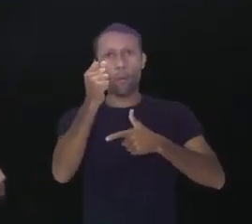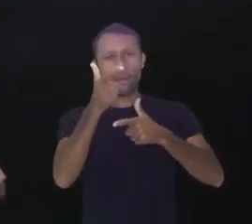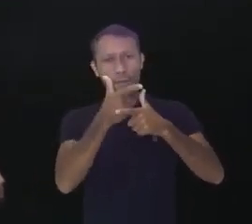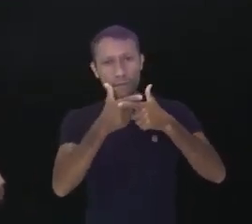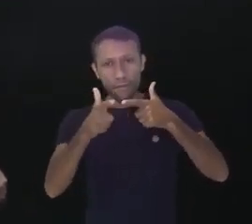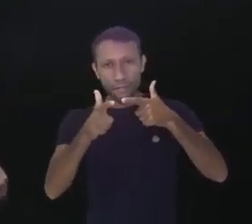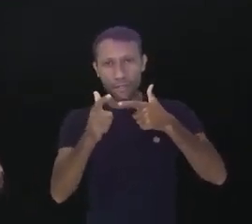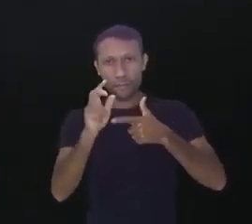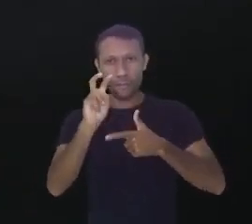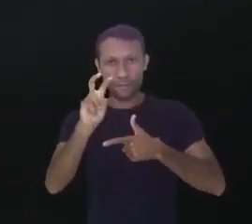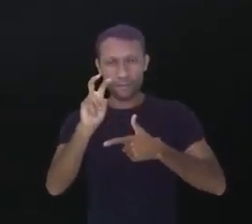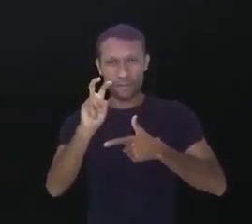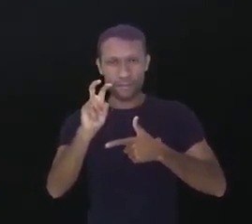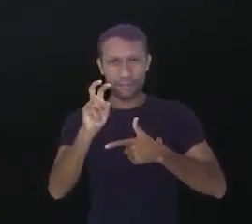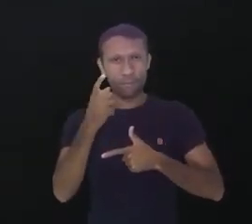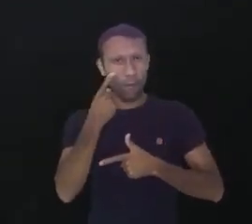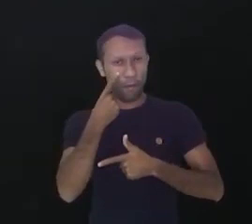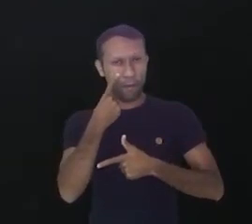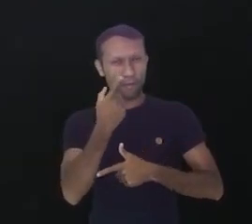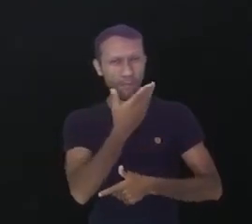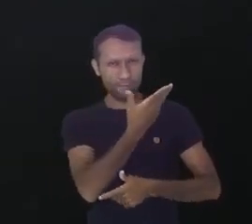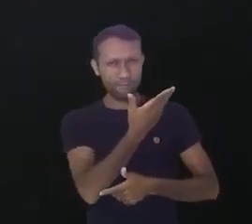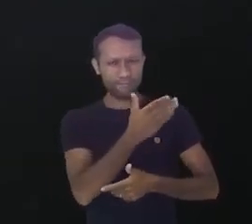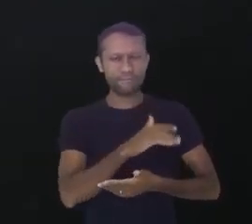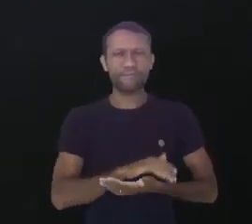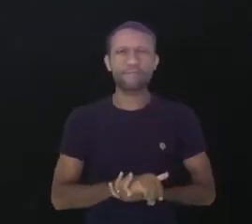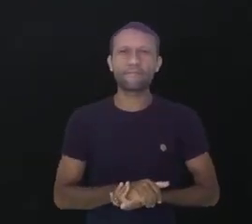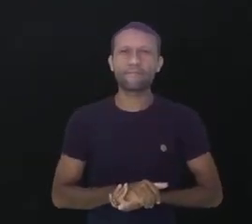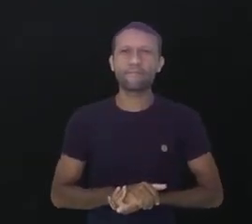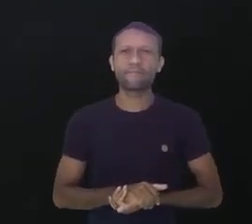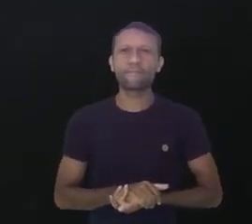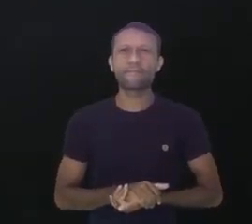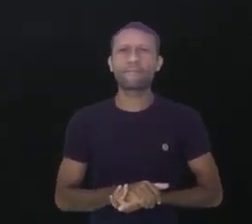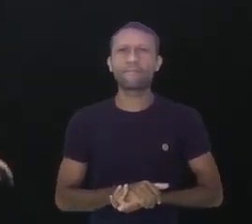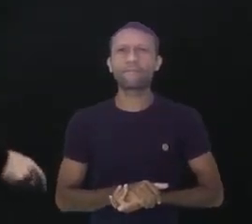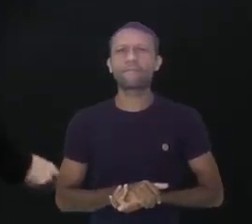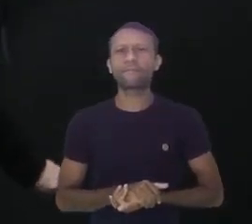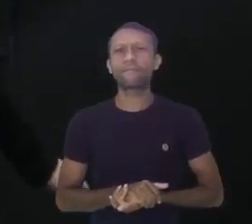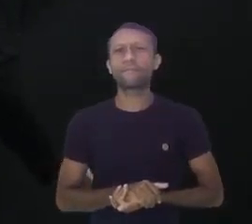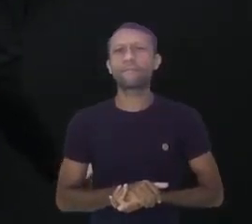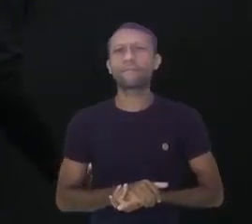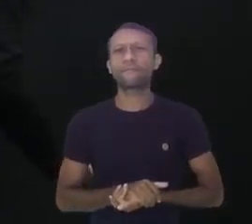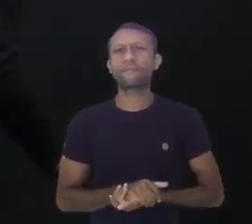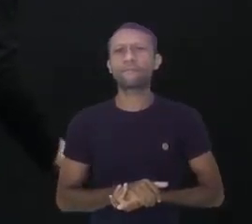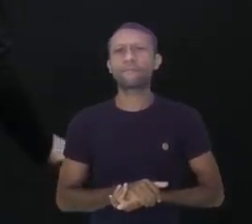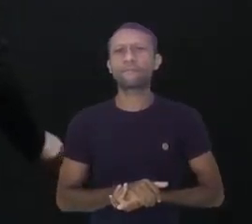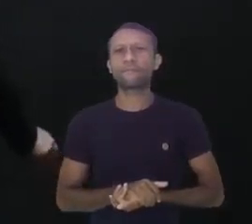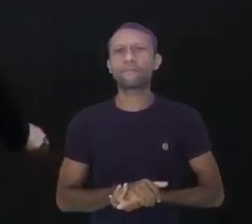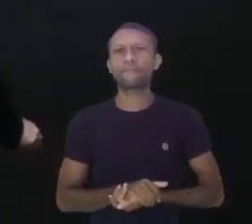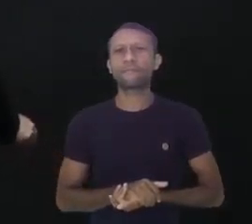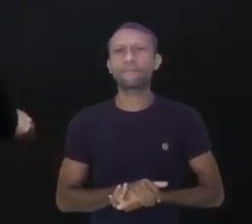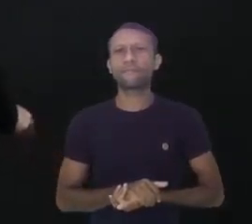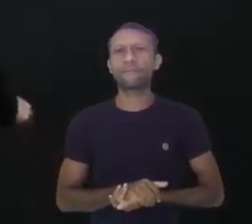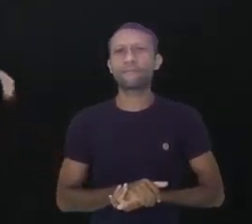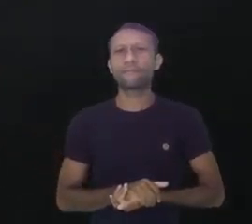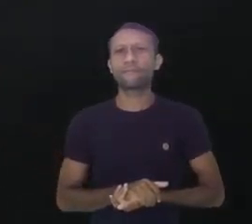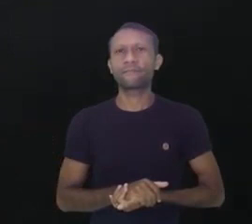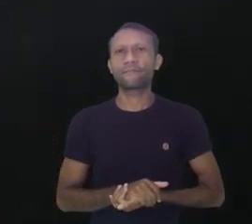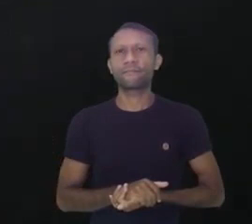por 5. Ó. Reparem, eu só vou separar aqui para não confundir com a de cima, tá bom? Então, eu vou fazer a seguinte divisão.